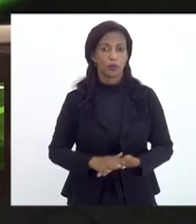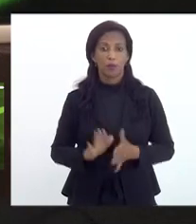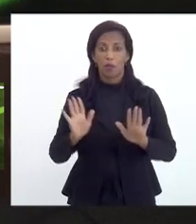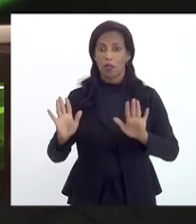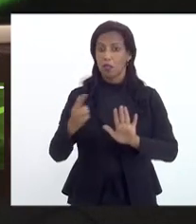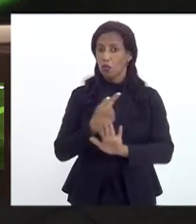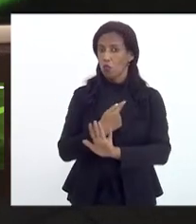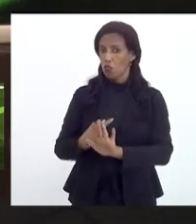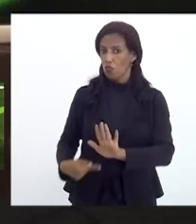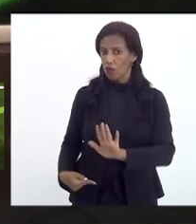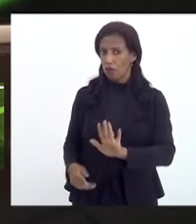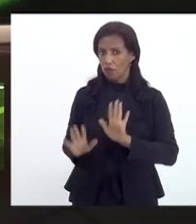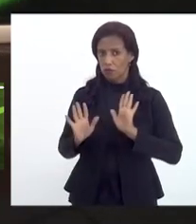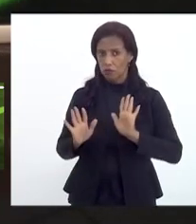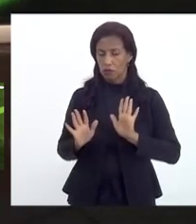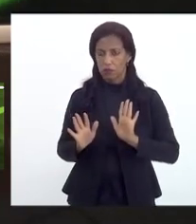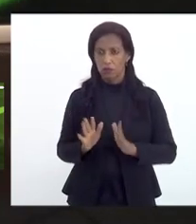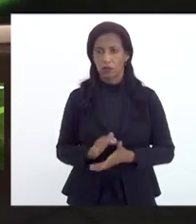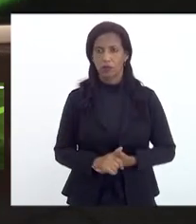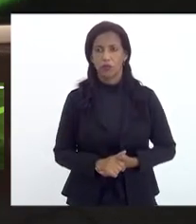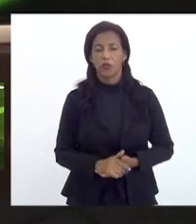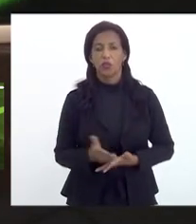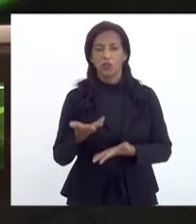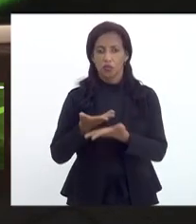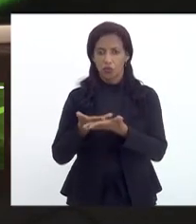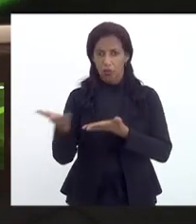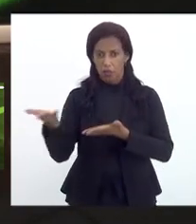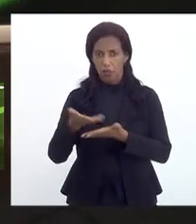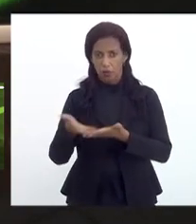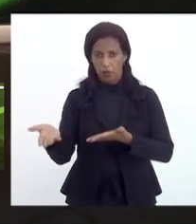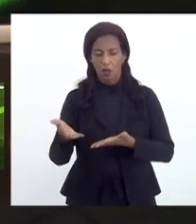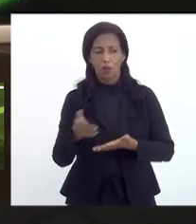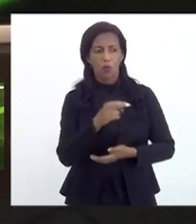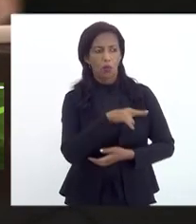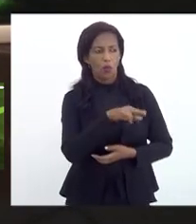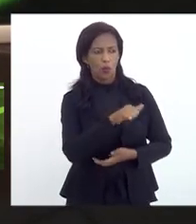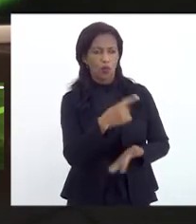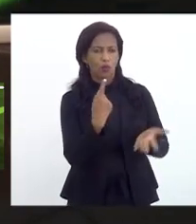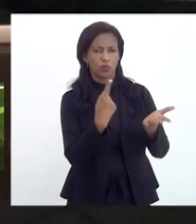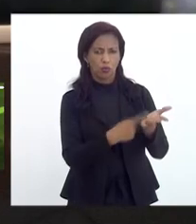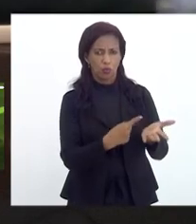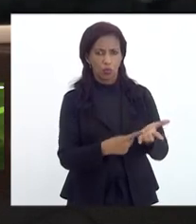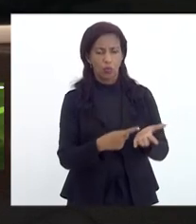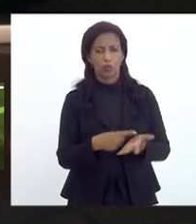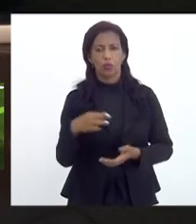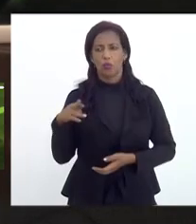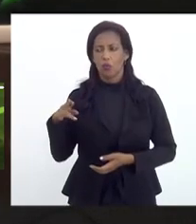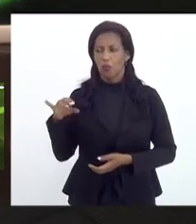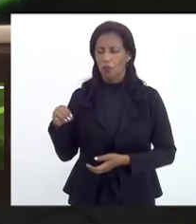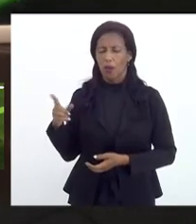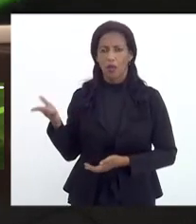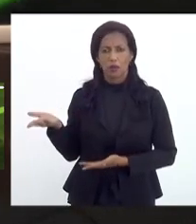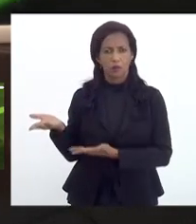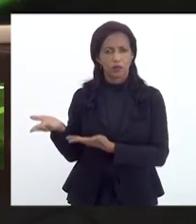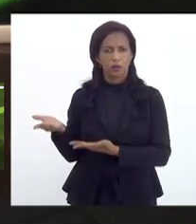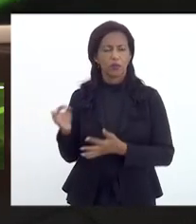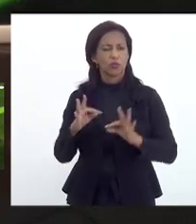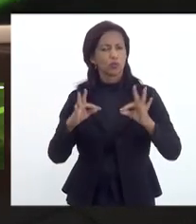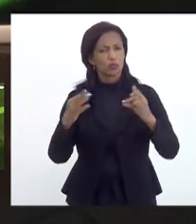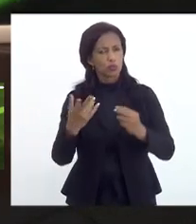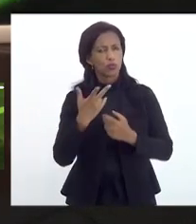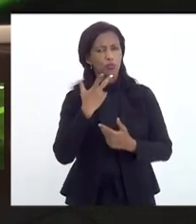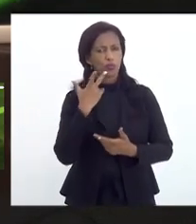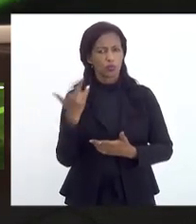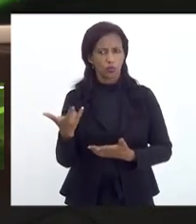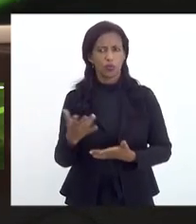governo Então a gente quer Deixar explícito Já encaminhamos aqui O Nelson Concordou Deputado Márcio Eu acho que De tudo aqui